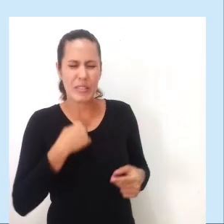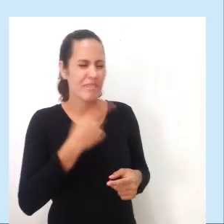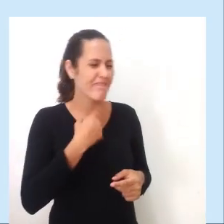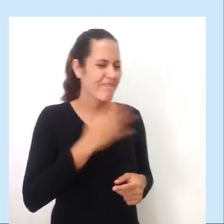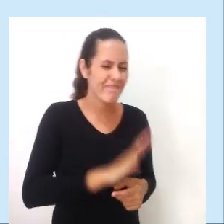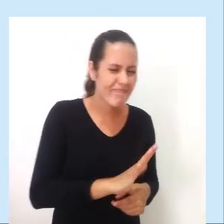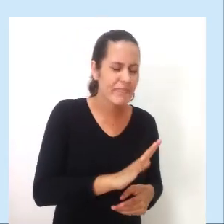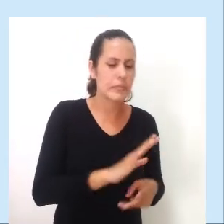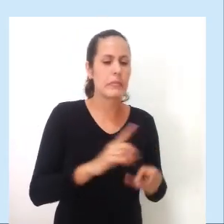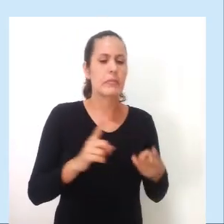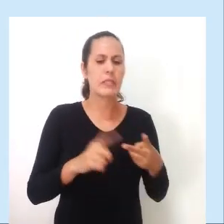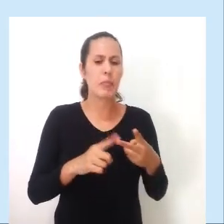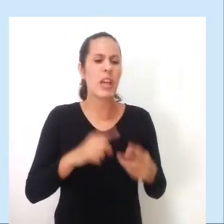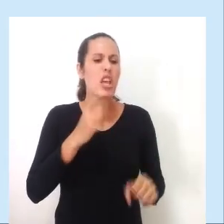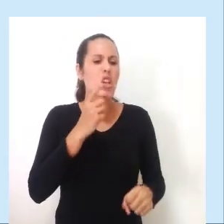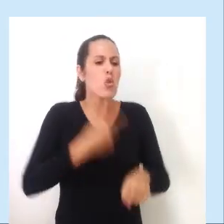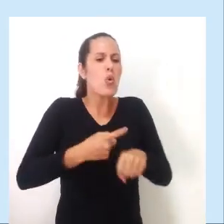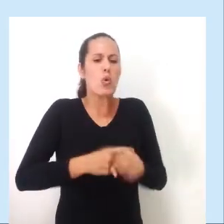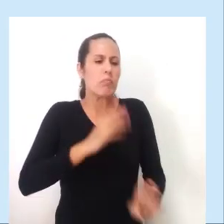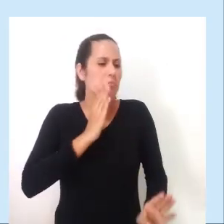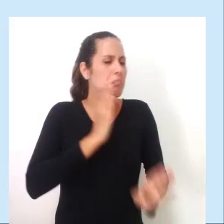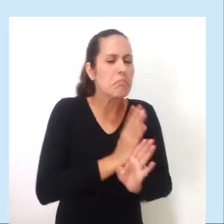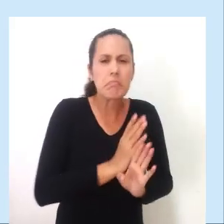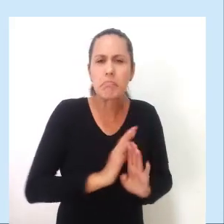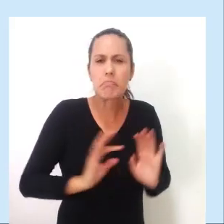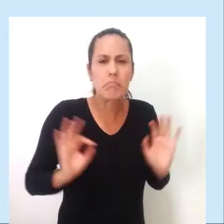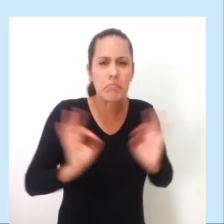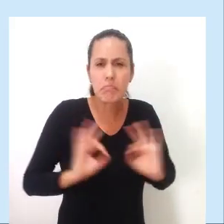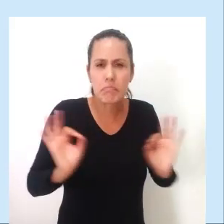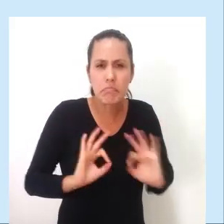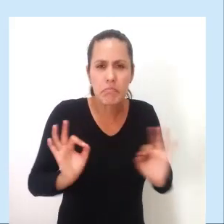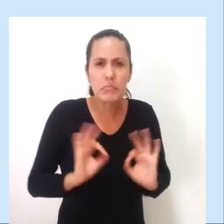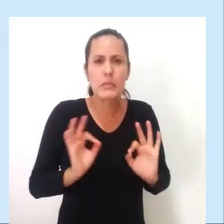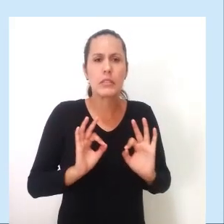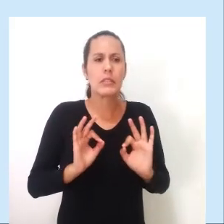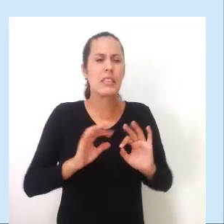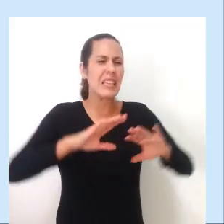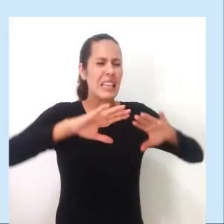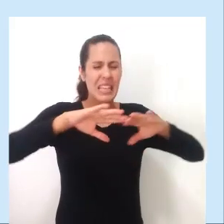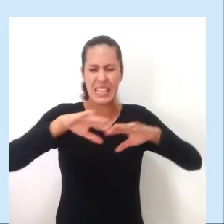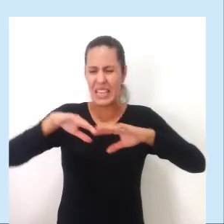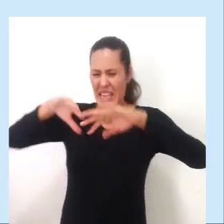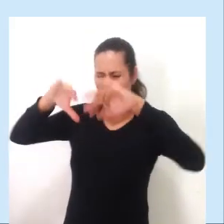não encontre nem as partes duras. Pode ser que ele não encontre nem a